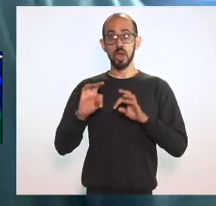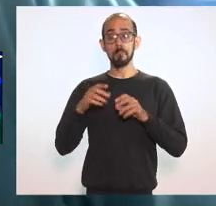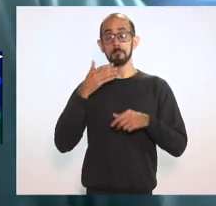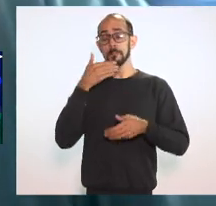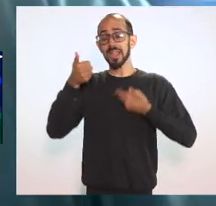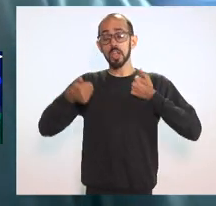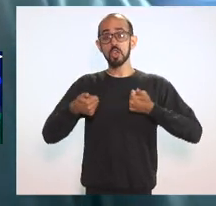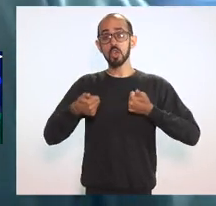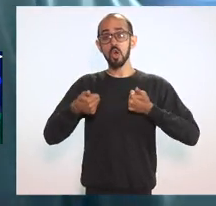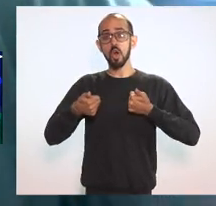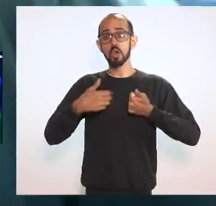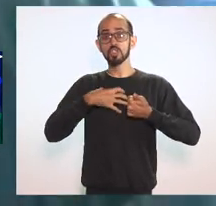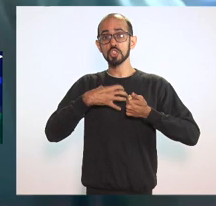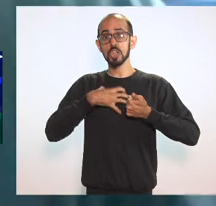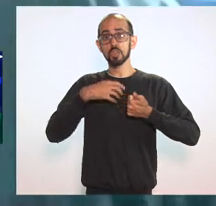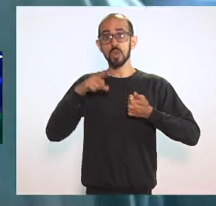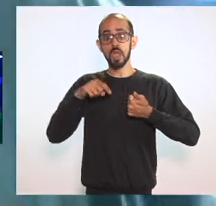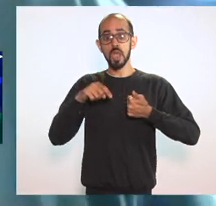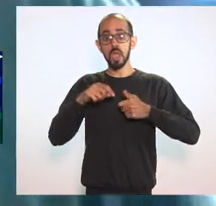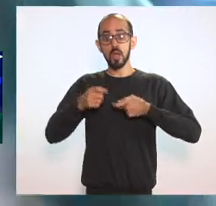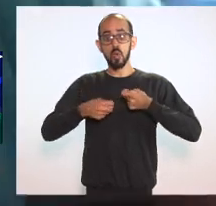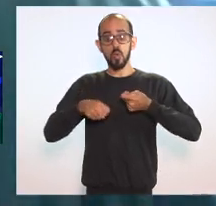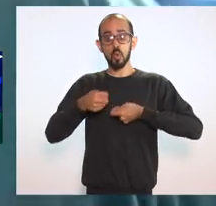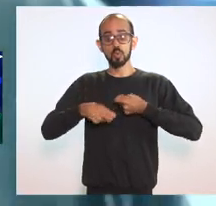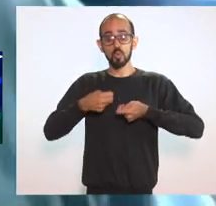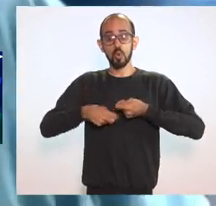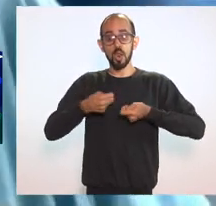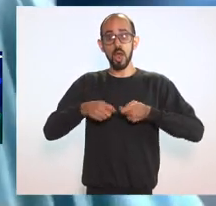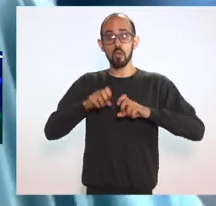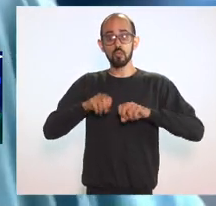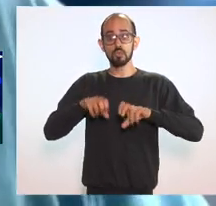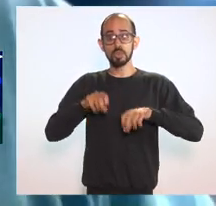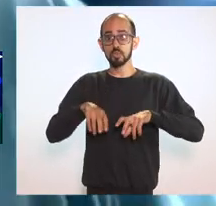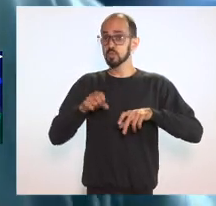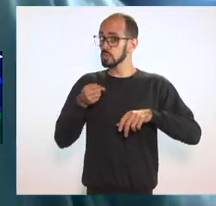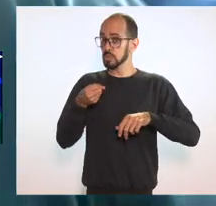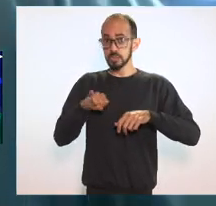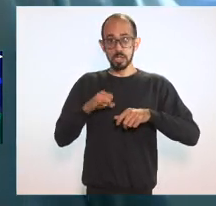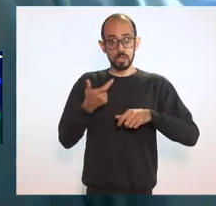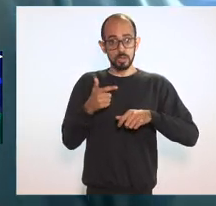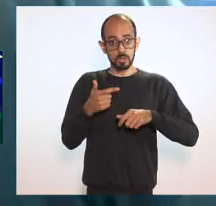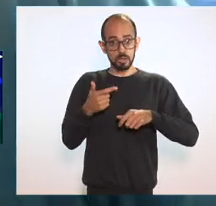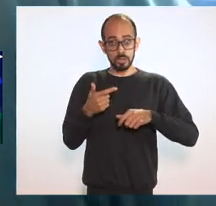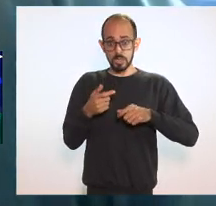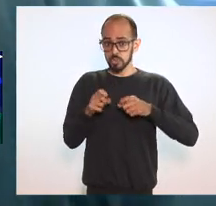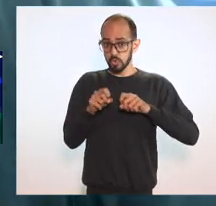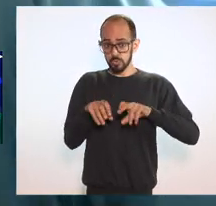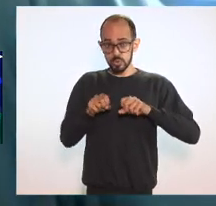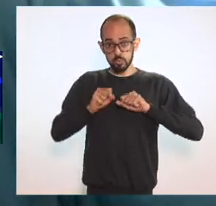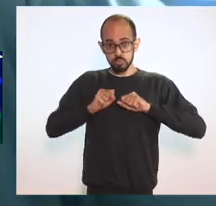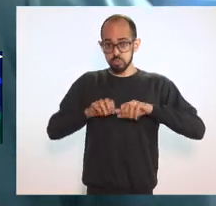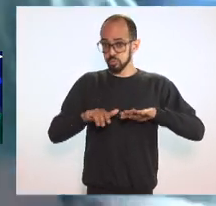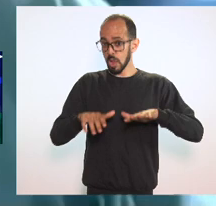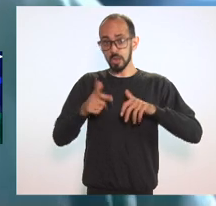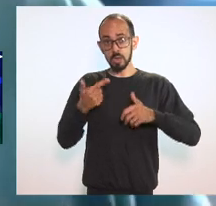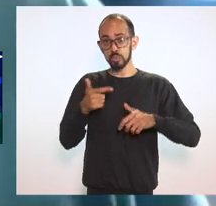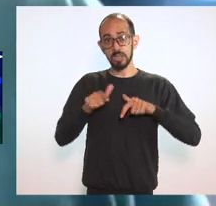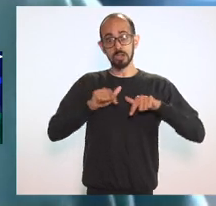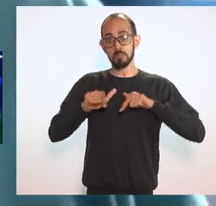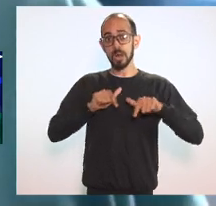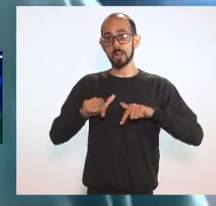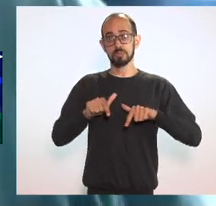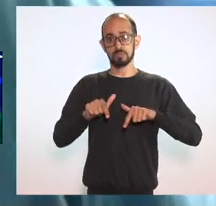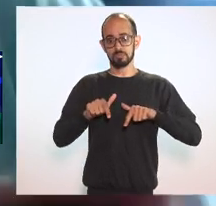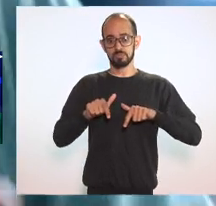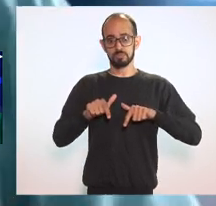ele vocês controlados não tem emprego não tem nem e esse composição que o